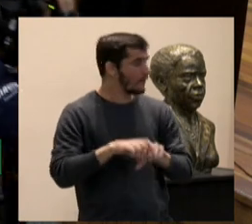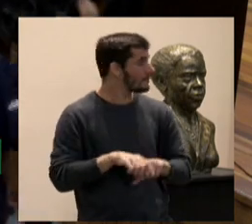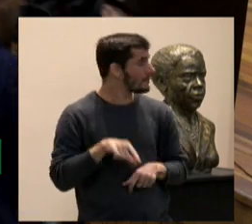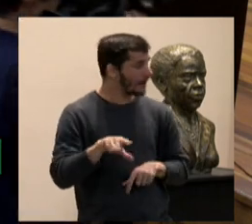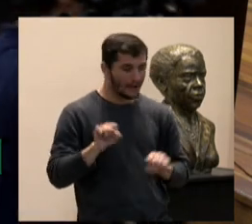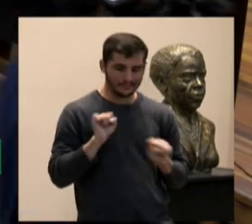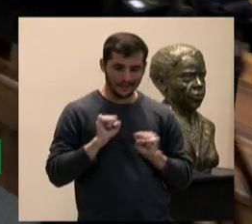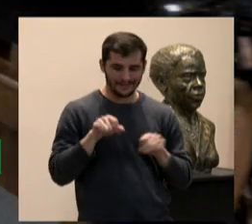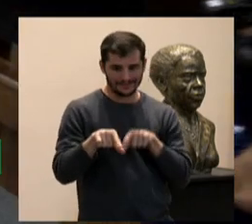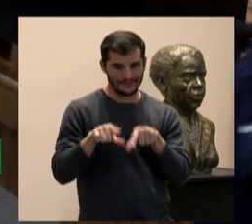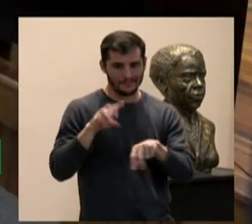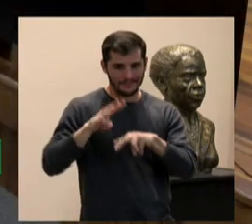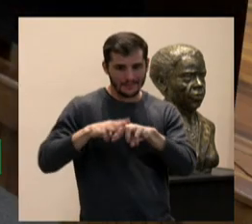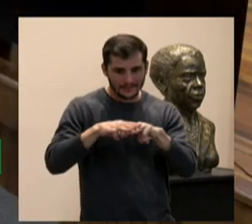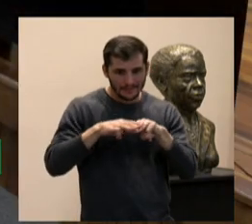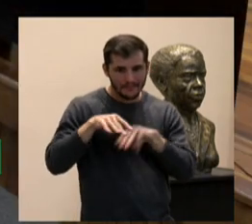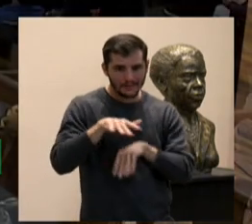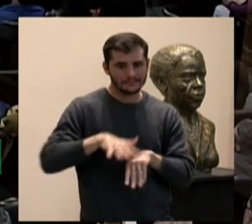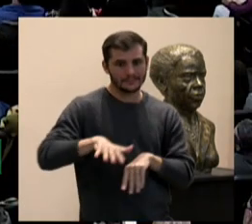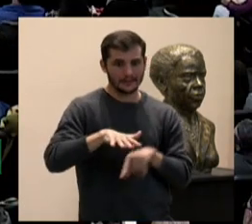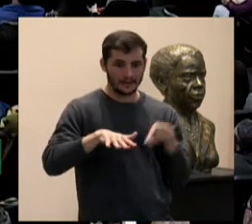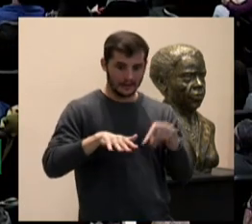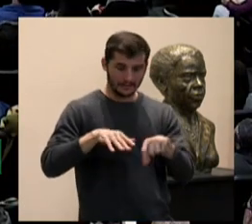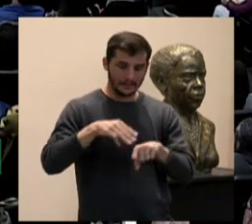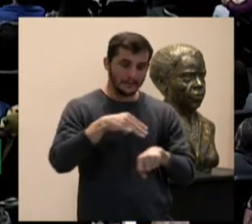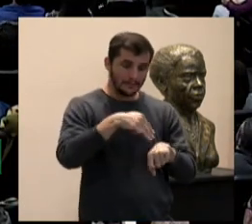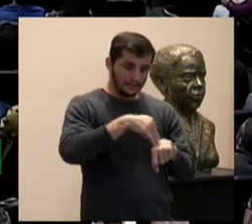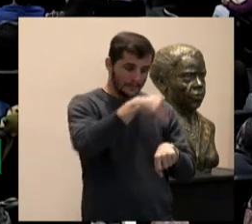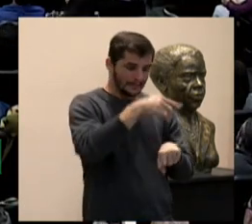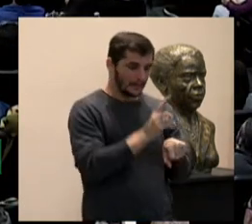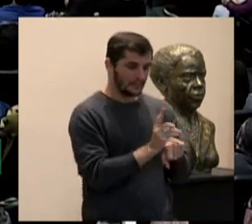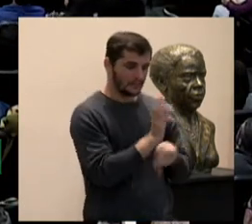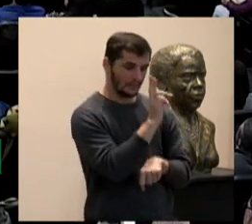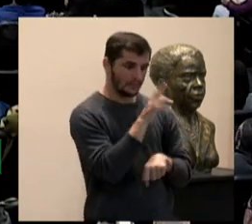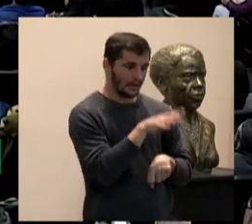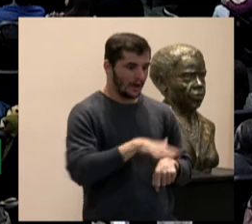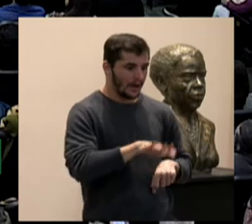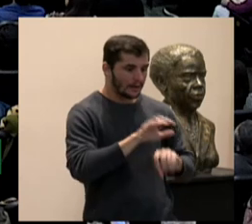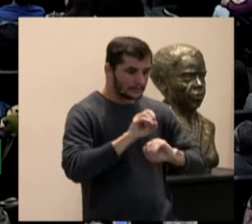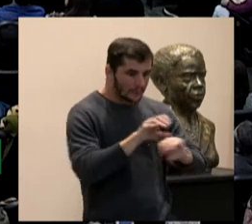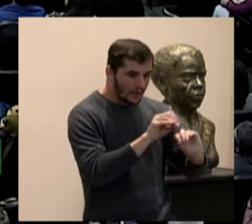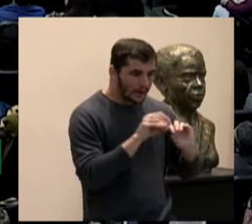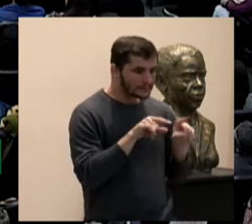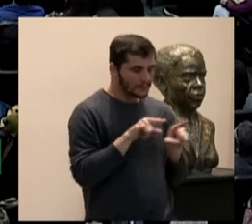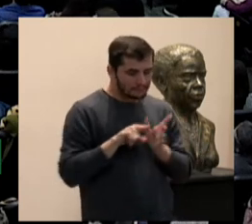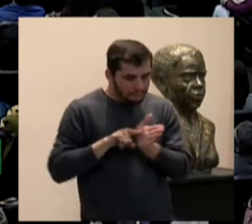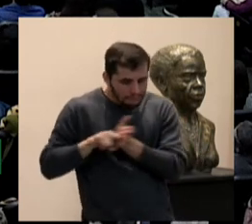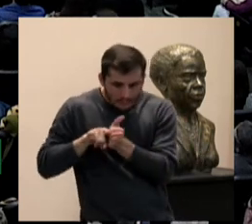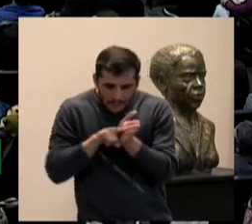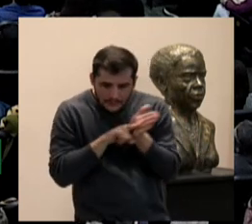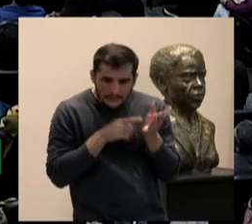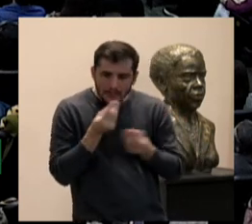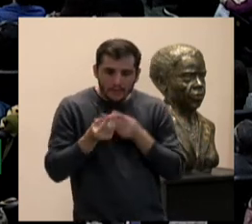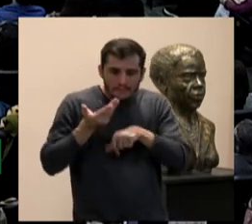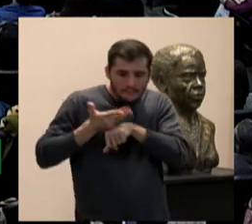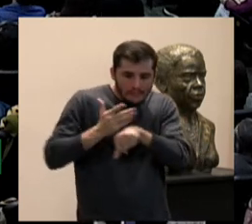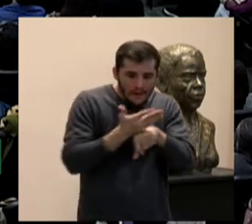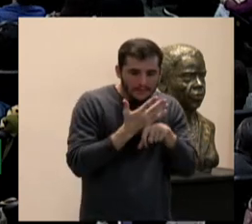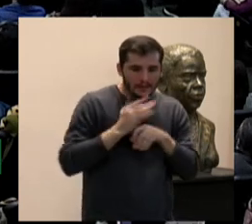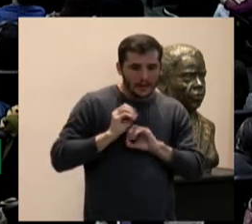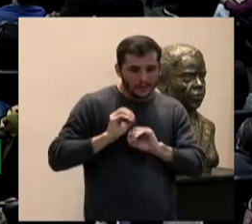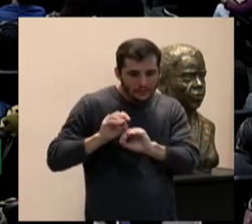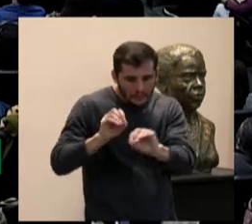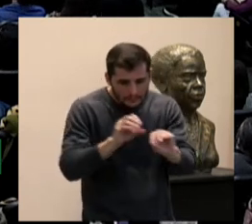adoro a minha área, tenho mestrado e doutorado em educação e atuo, né, em pesquisas e práticas relacionadas à educação